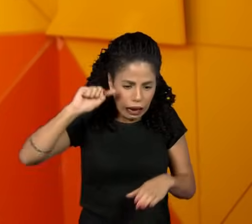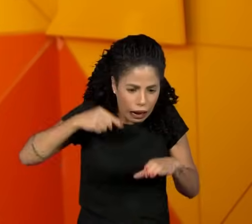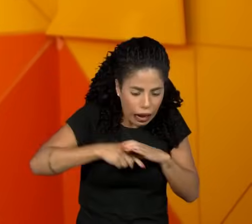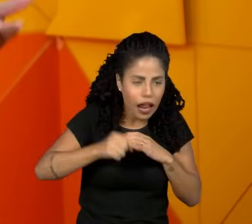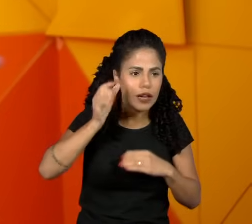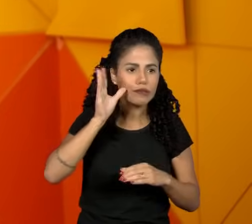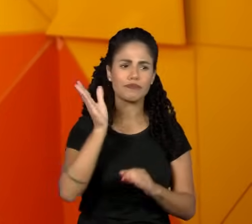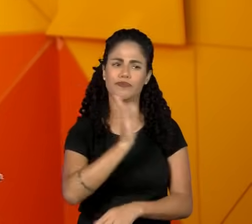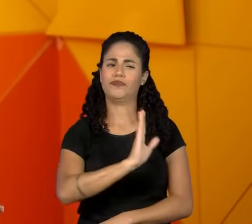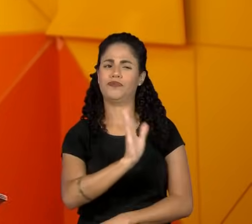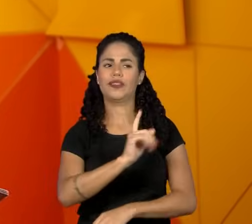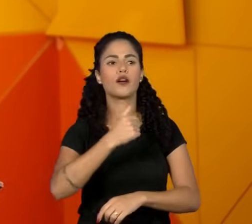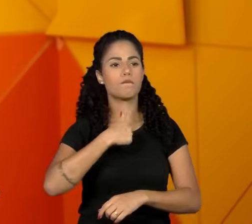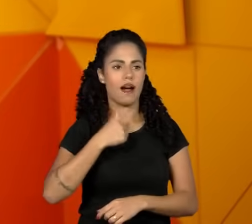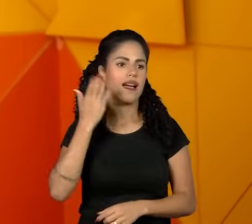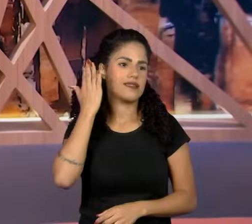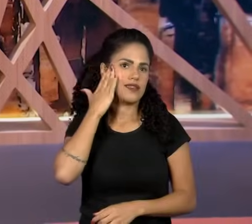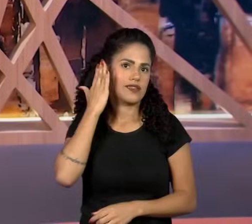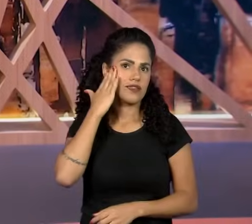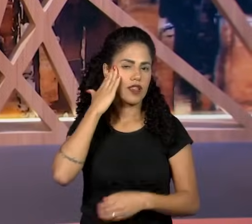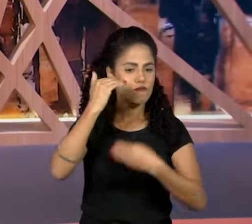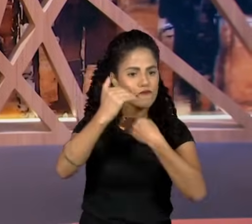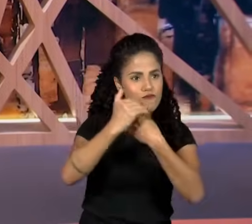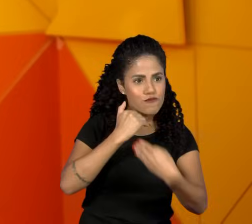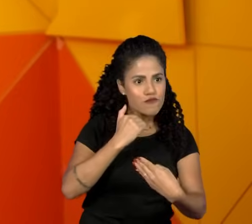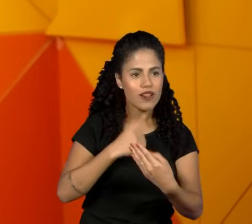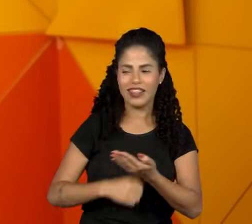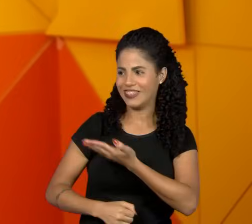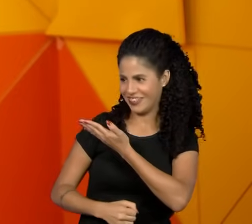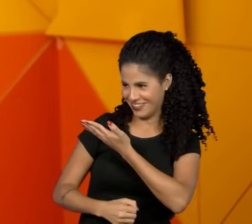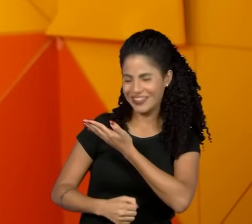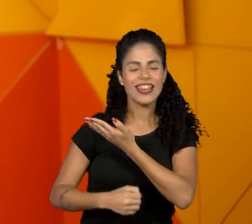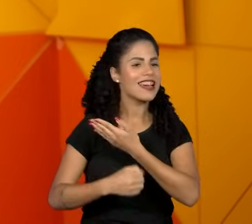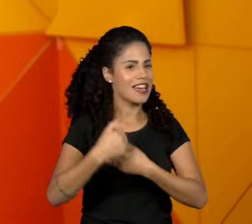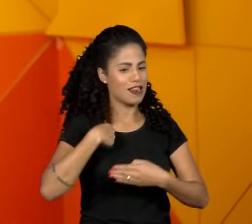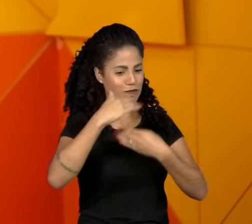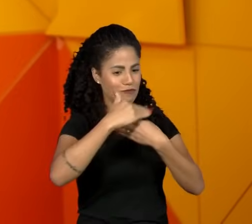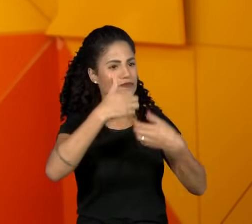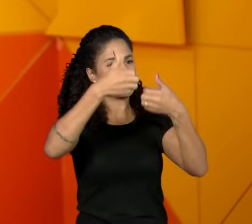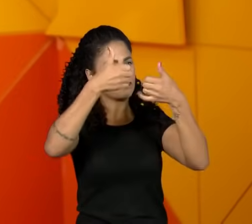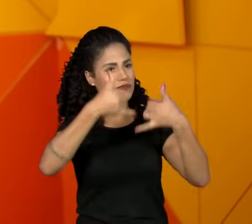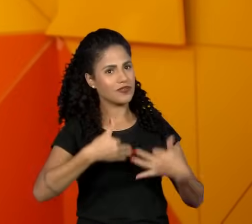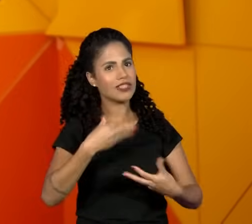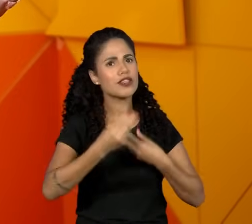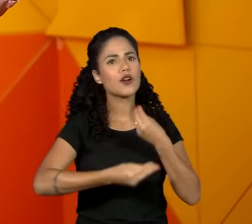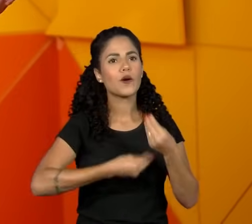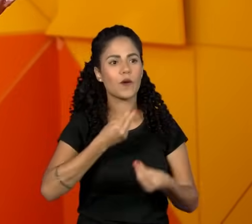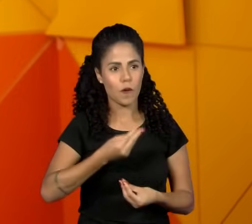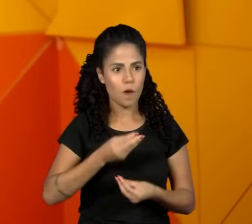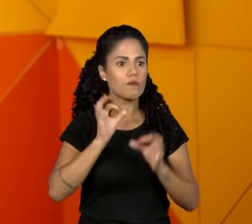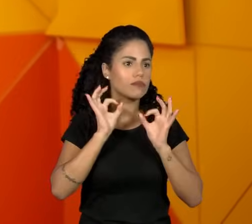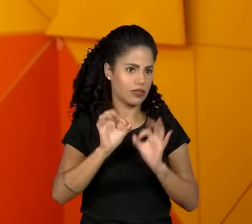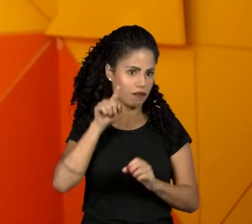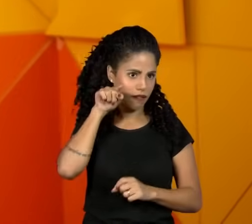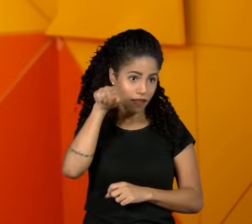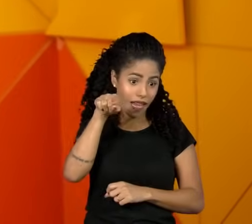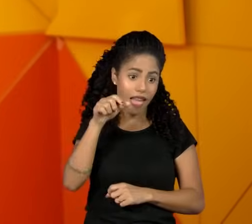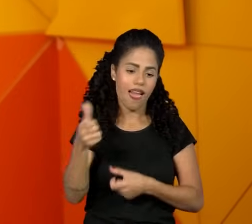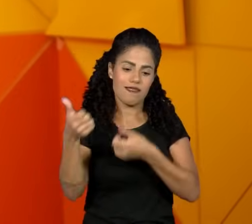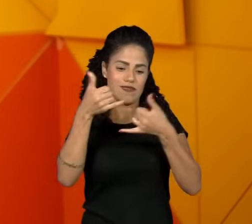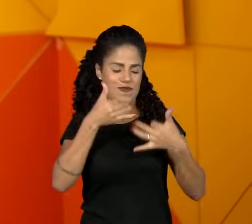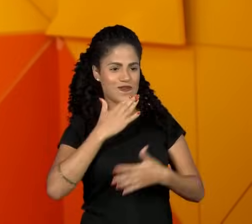orientadora perfeita que foi Papisa, e eu sou a personificação de tudo aquilo que ela